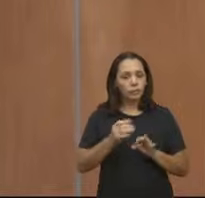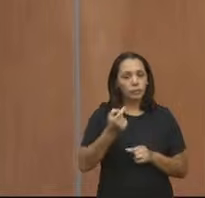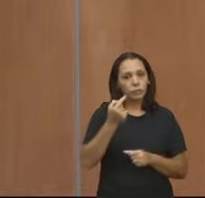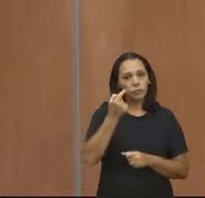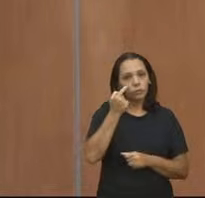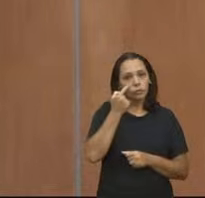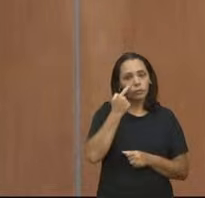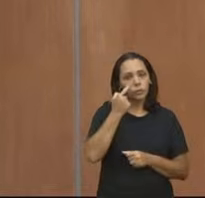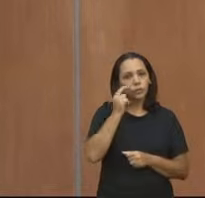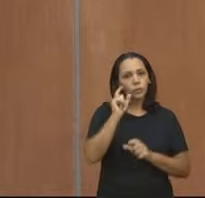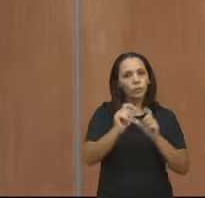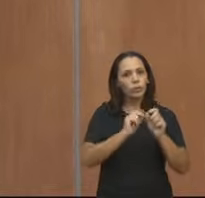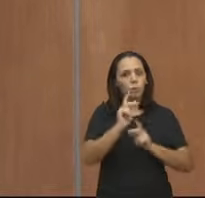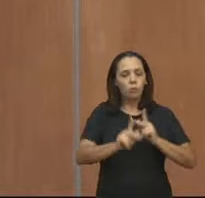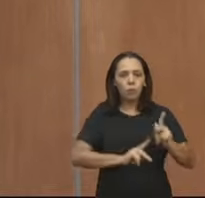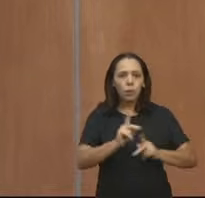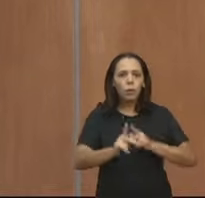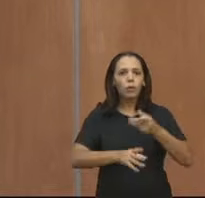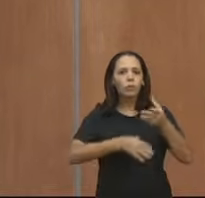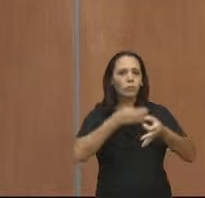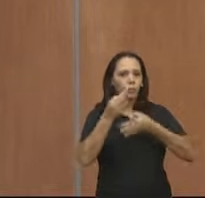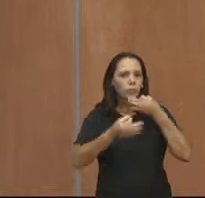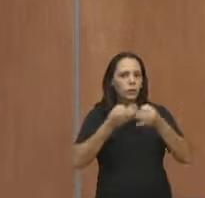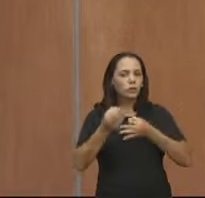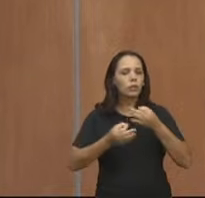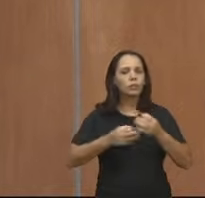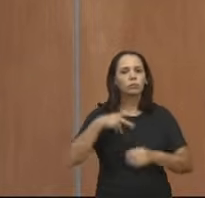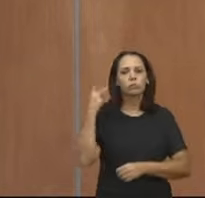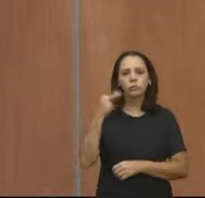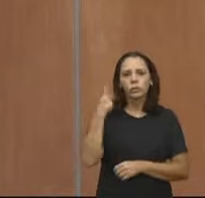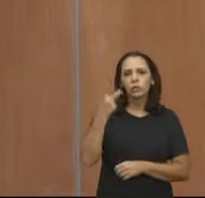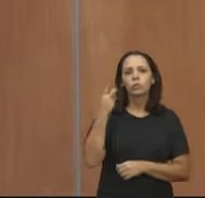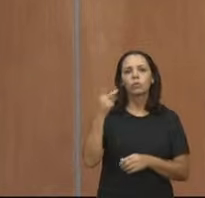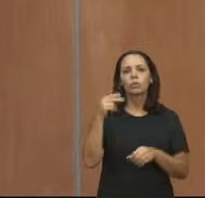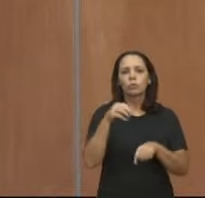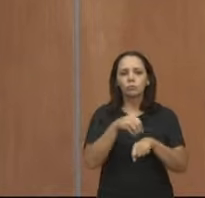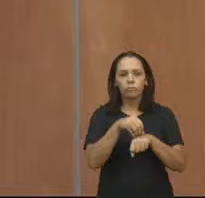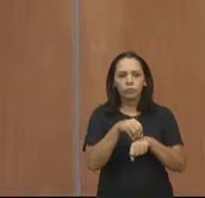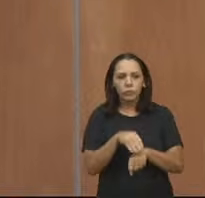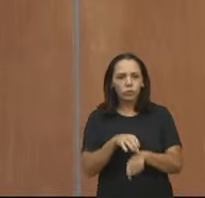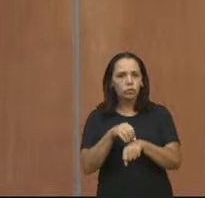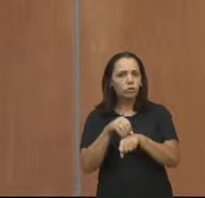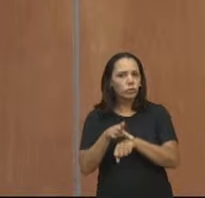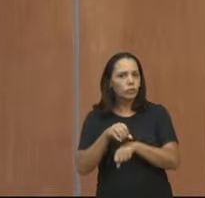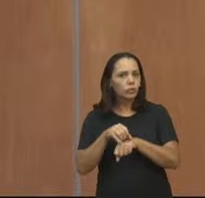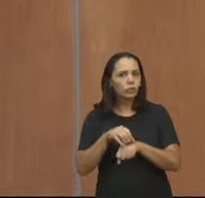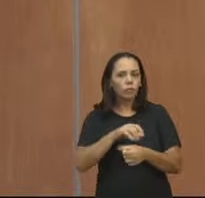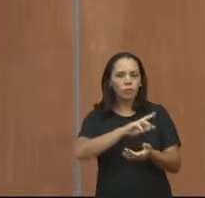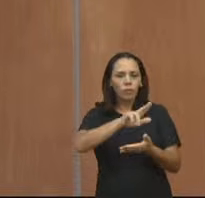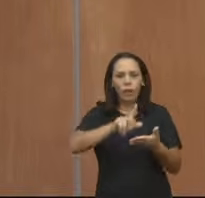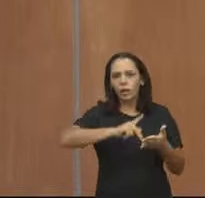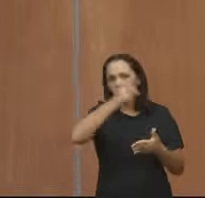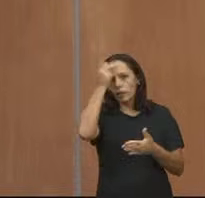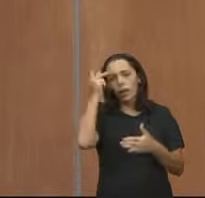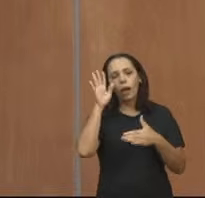com base na indicação dos vereadores, então foi feito a várias mãos, e eu queria